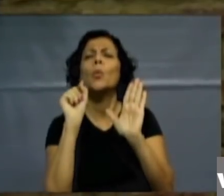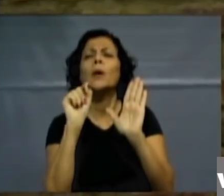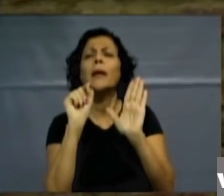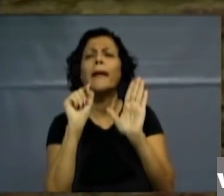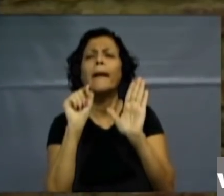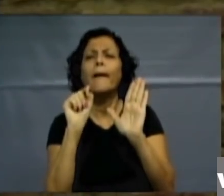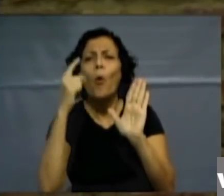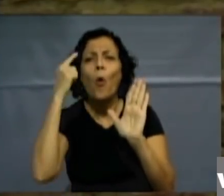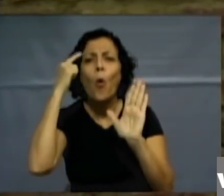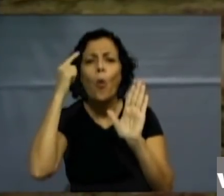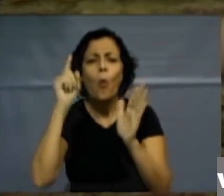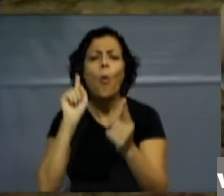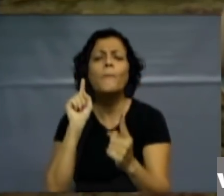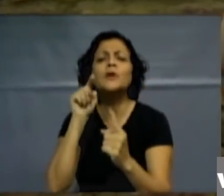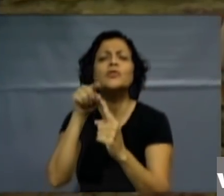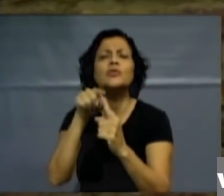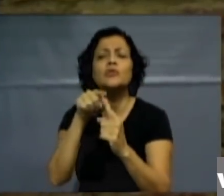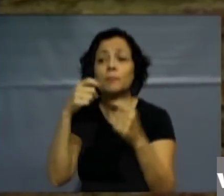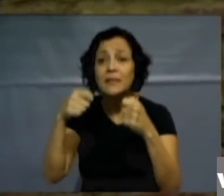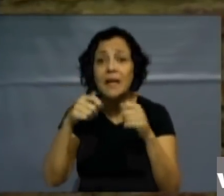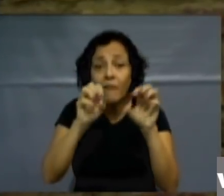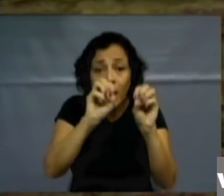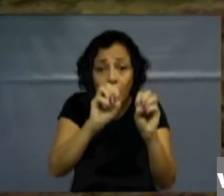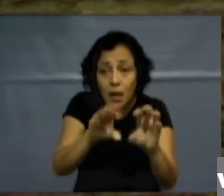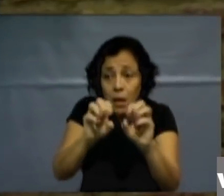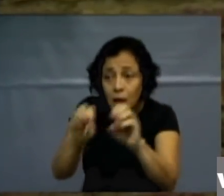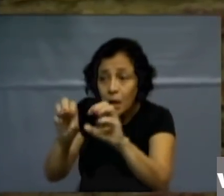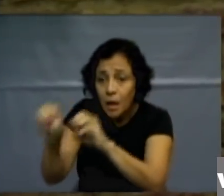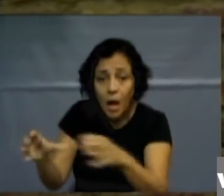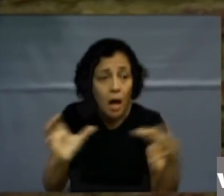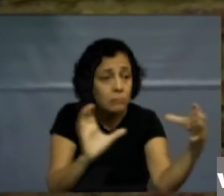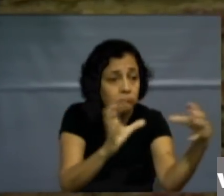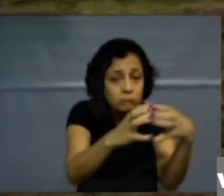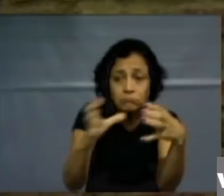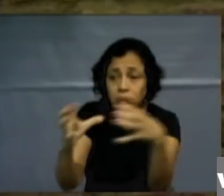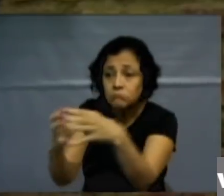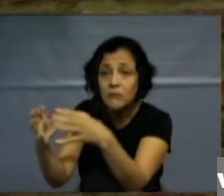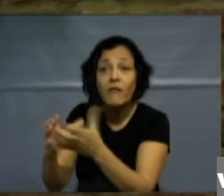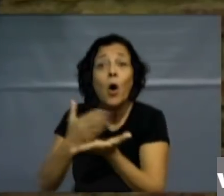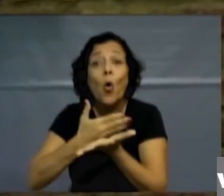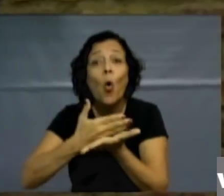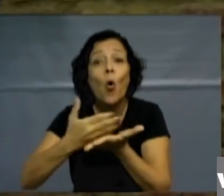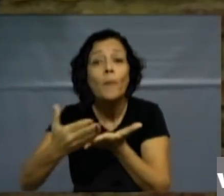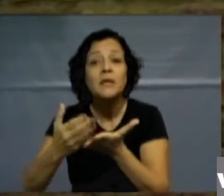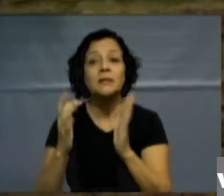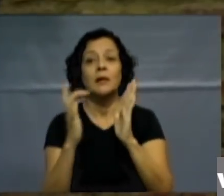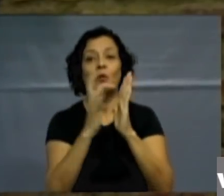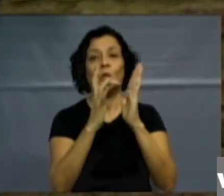as comunidades que estavam iniciantes no cristianismo.